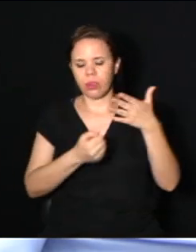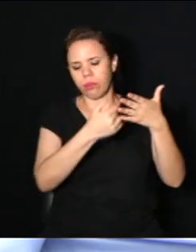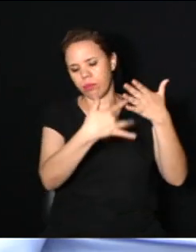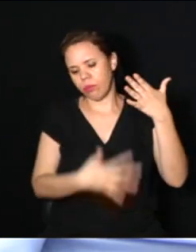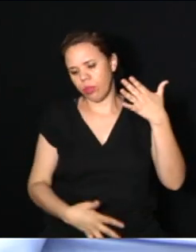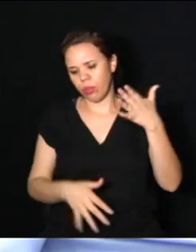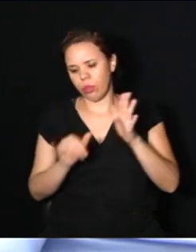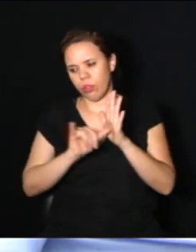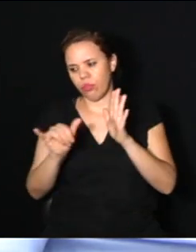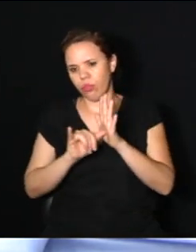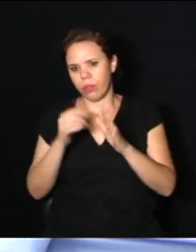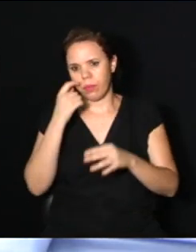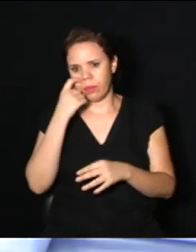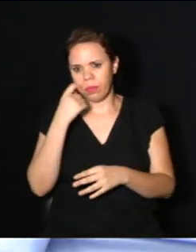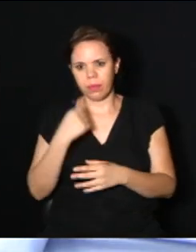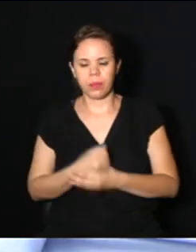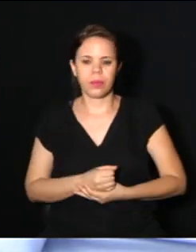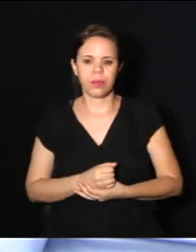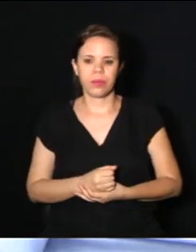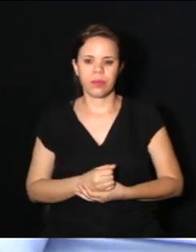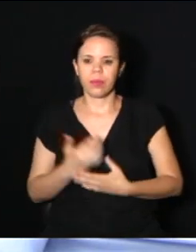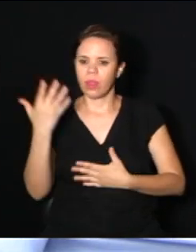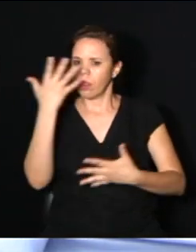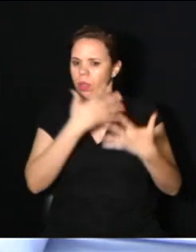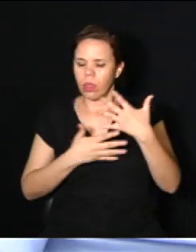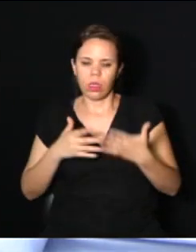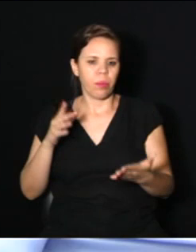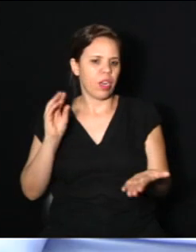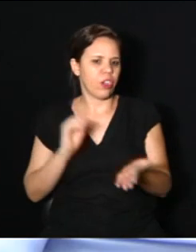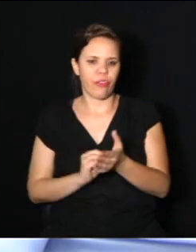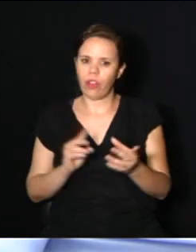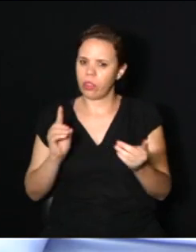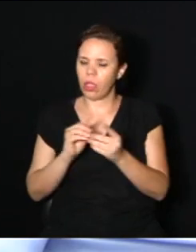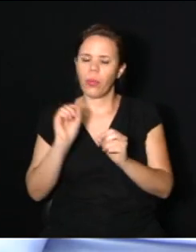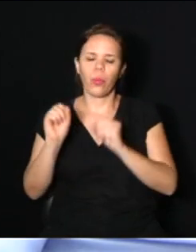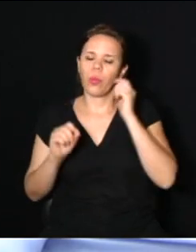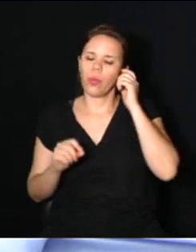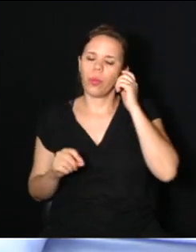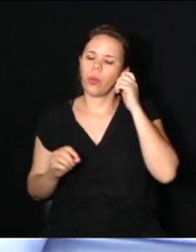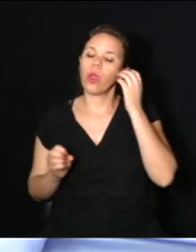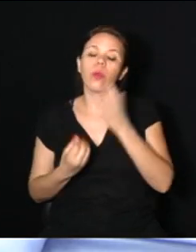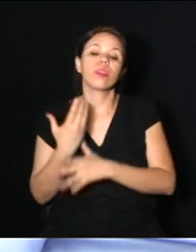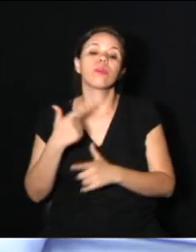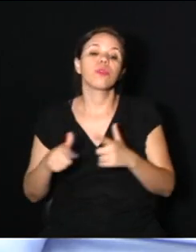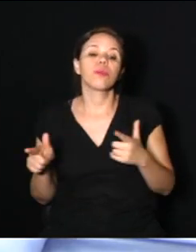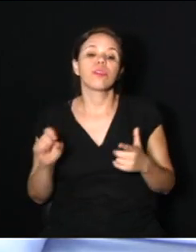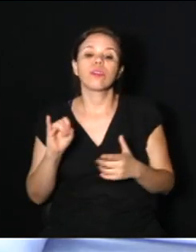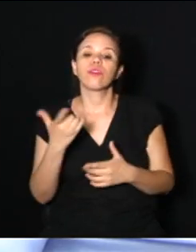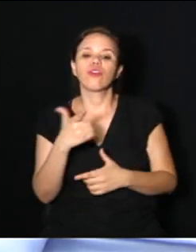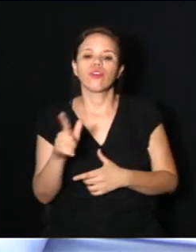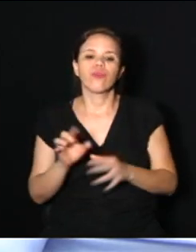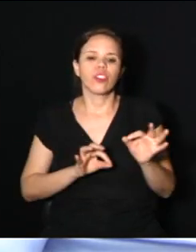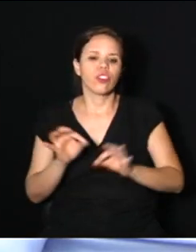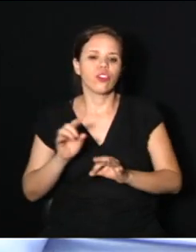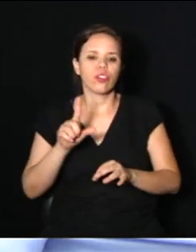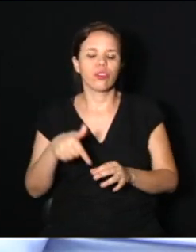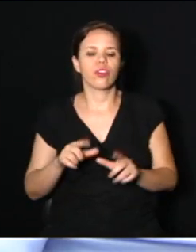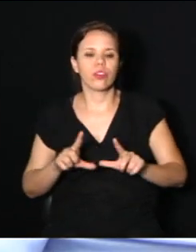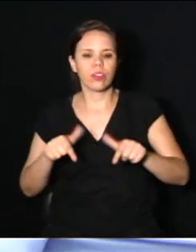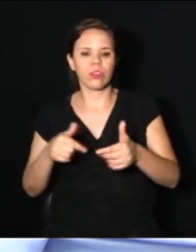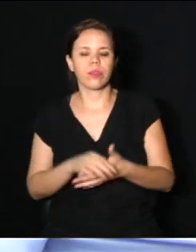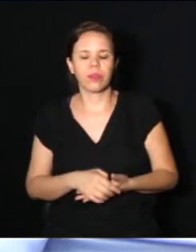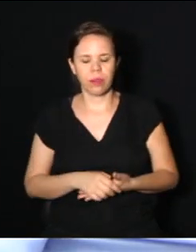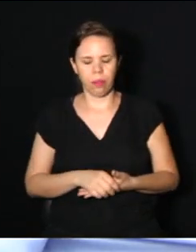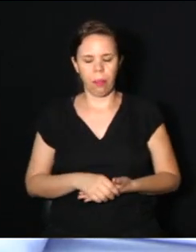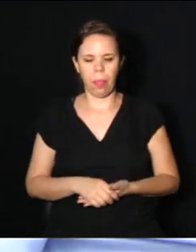do edital não implicassem em desassistência. No que isso implica, por exemplo, caso não haja o reajuste dessas medidas, o ajuste dessas